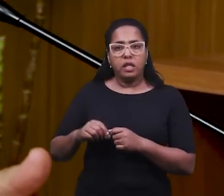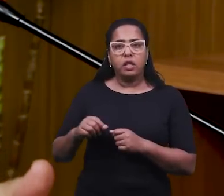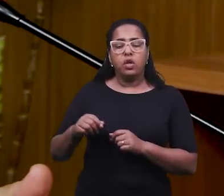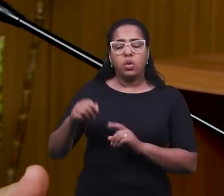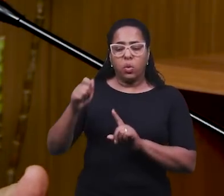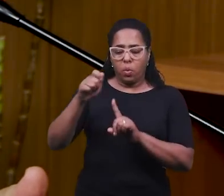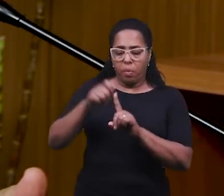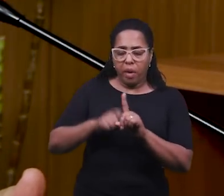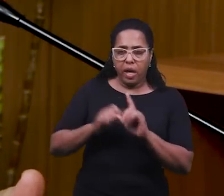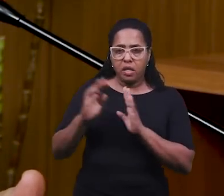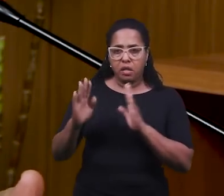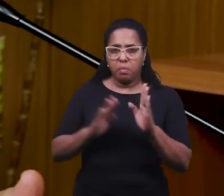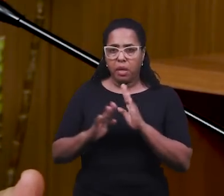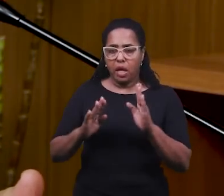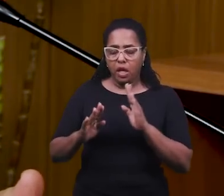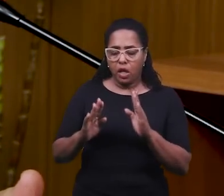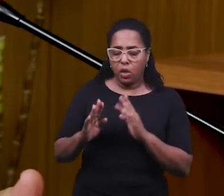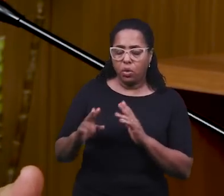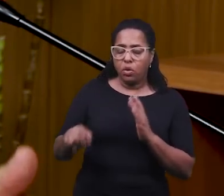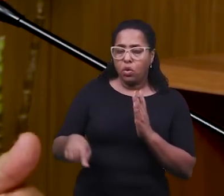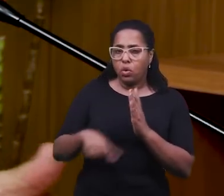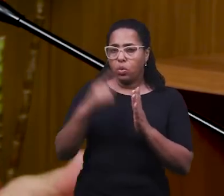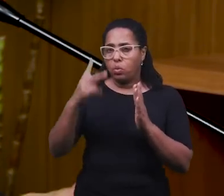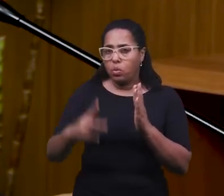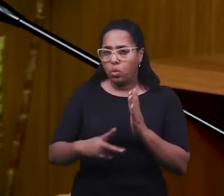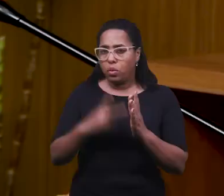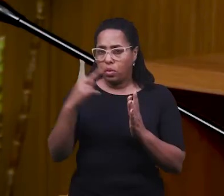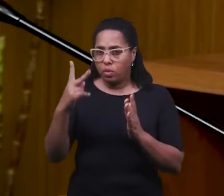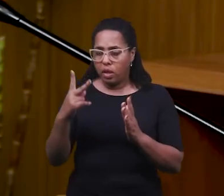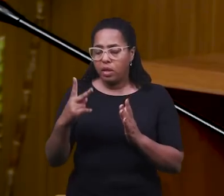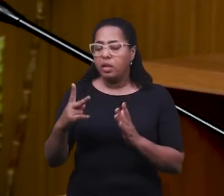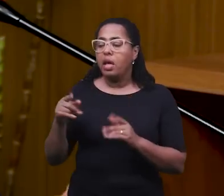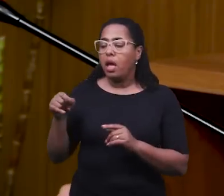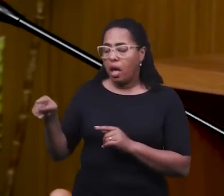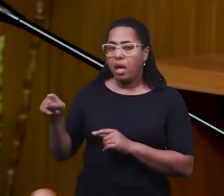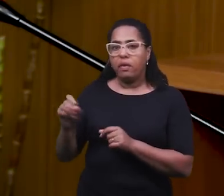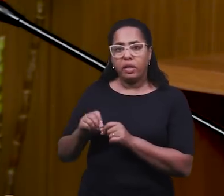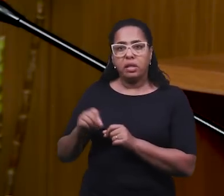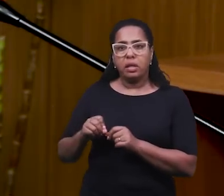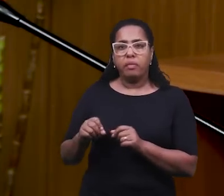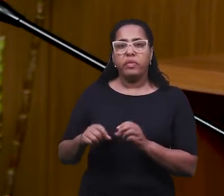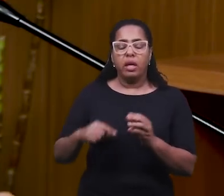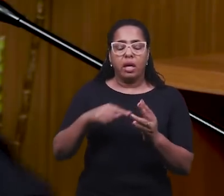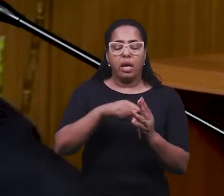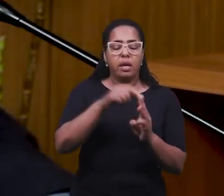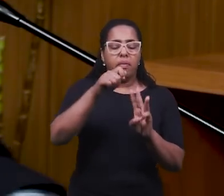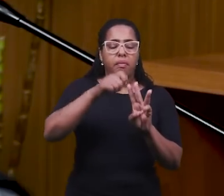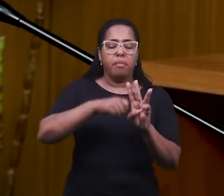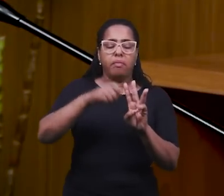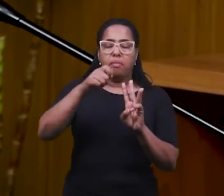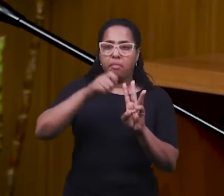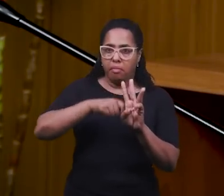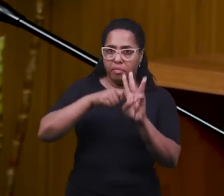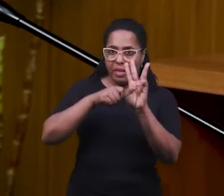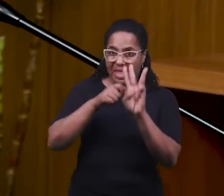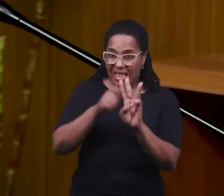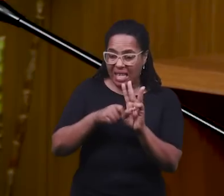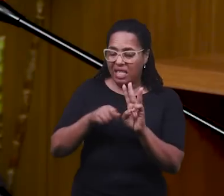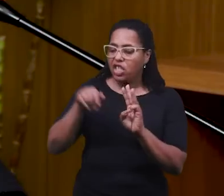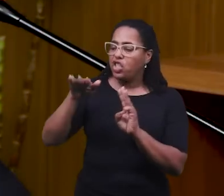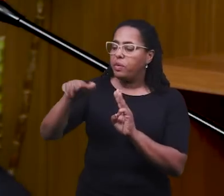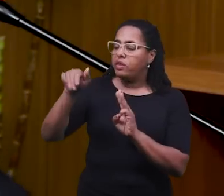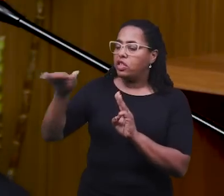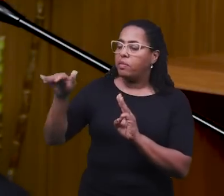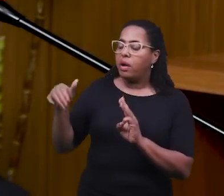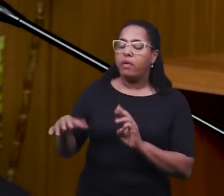15 em 15 dias. Tal. A cada 3 meses, ele chamava todo mundo